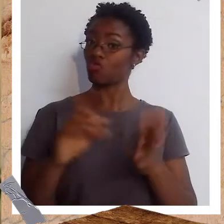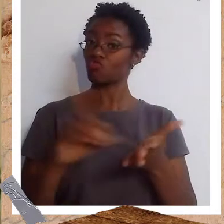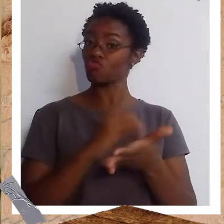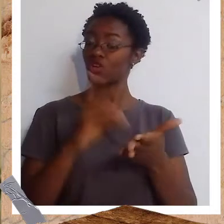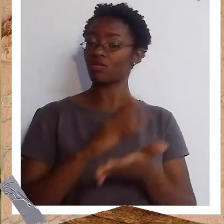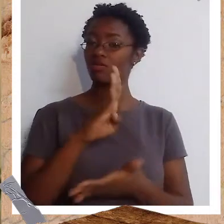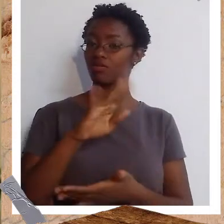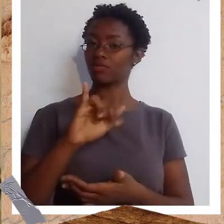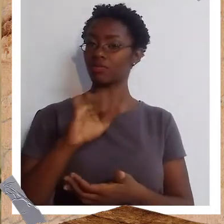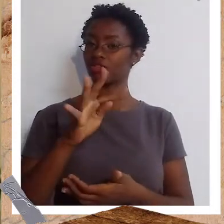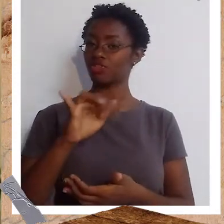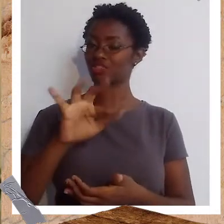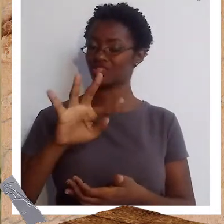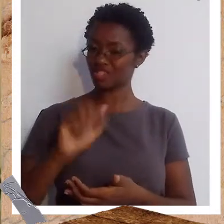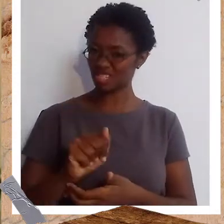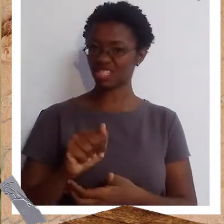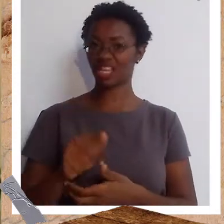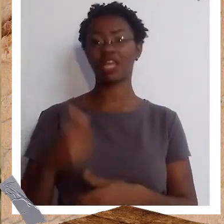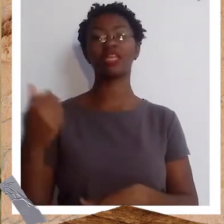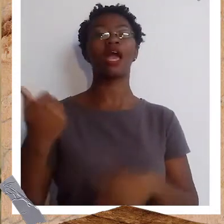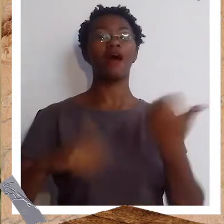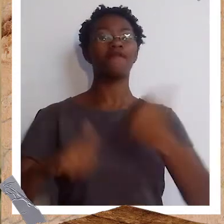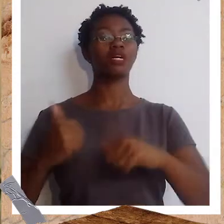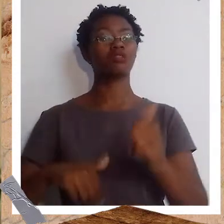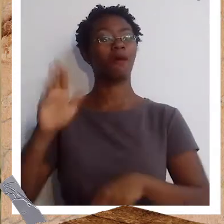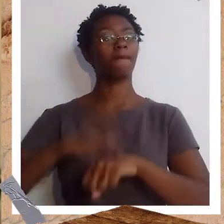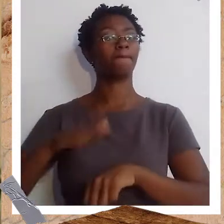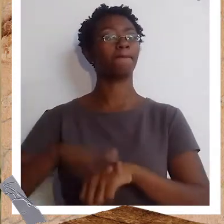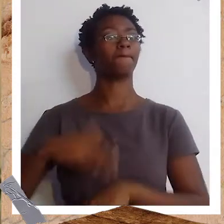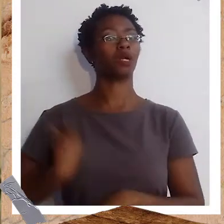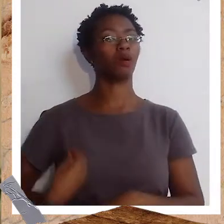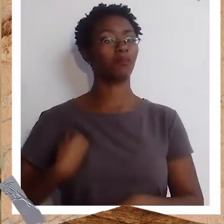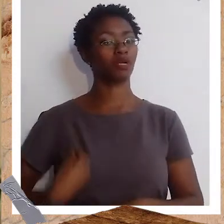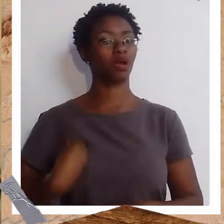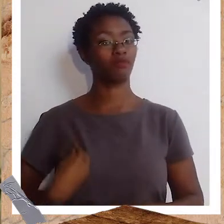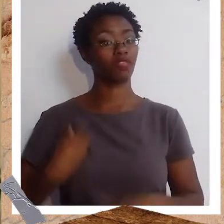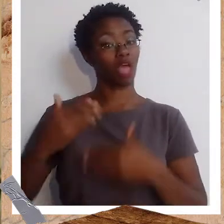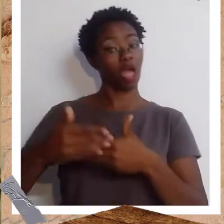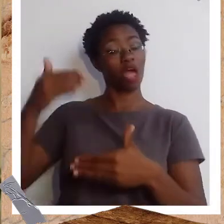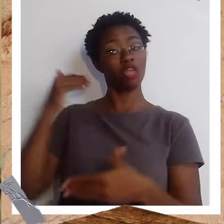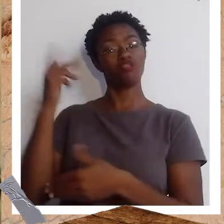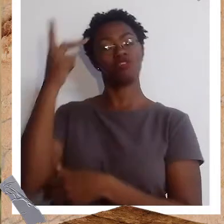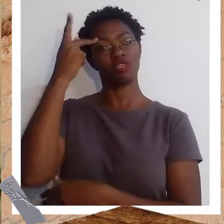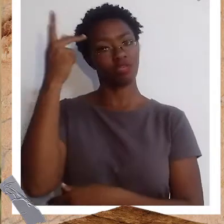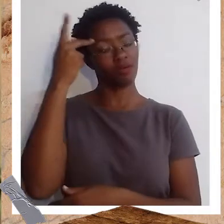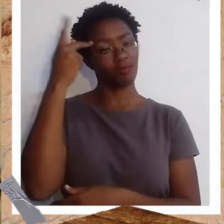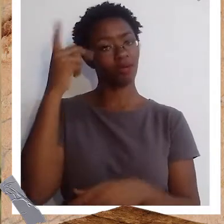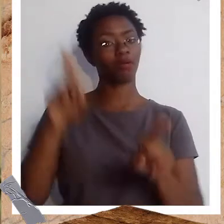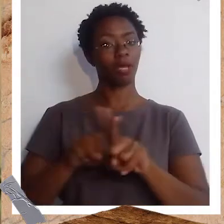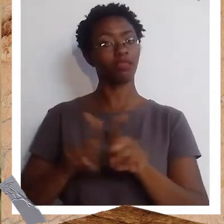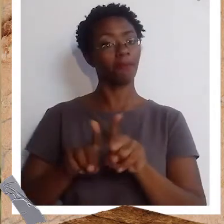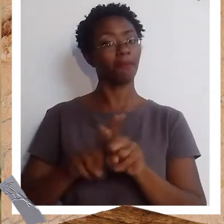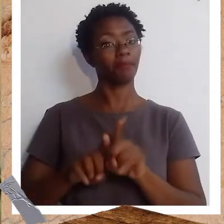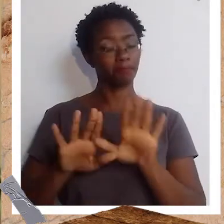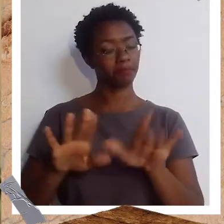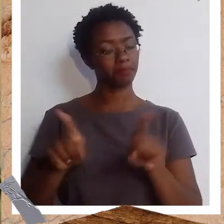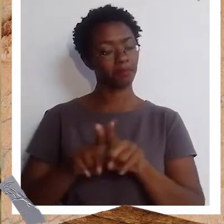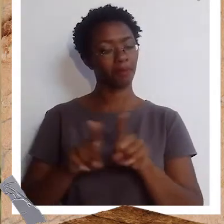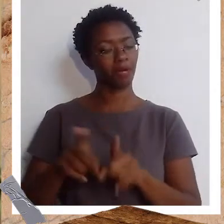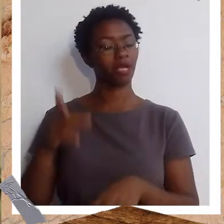uma análise da própria vida, dos anos antes de vir a São Paulo, mas também dessa Minas Gerais do